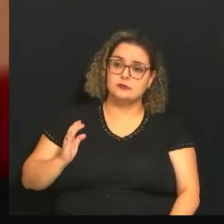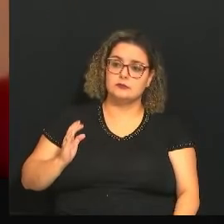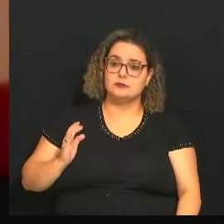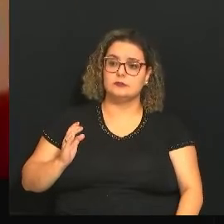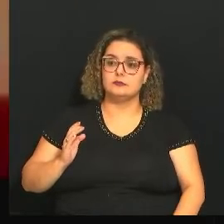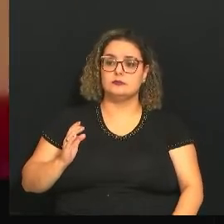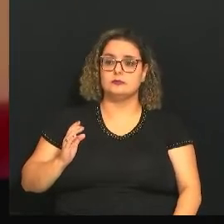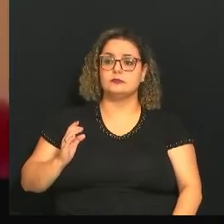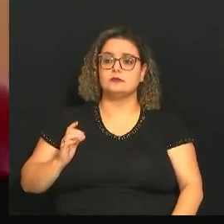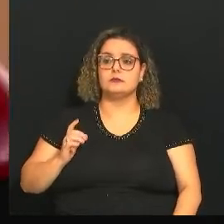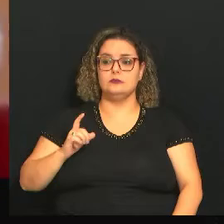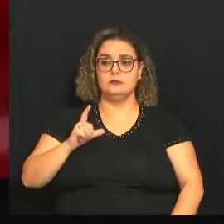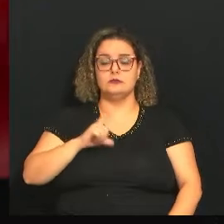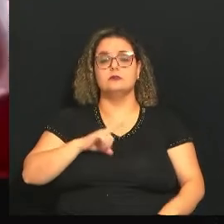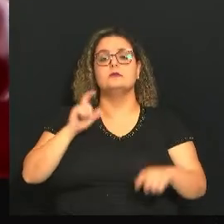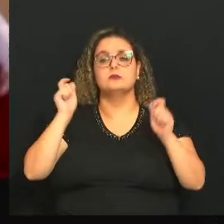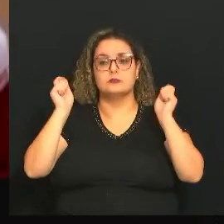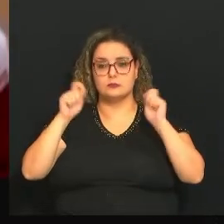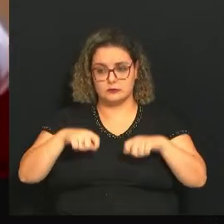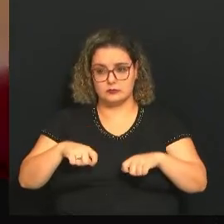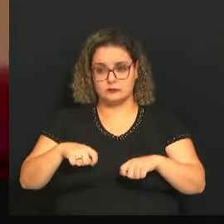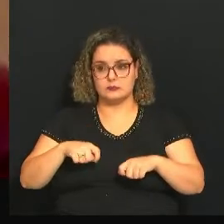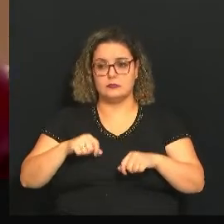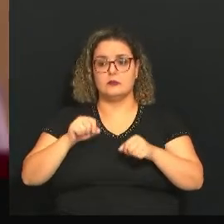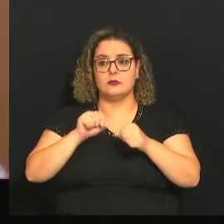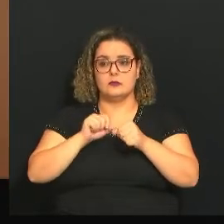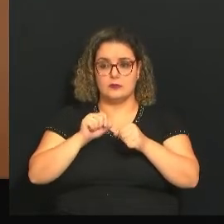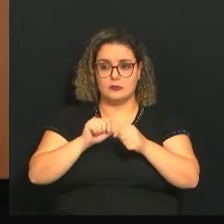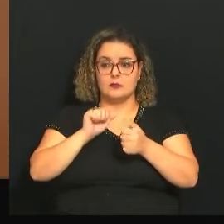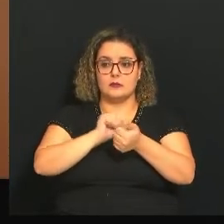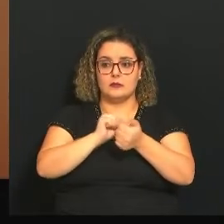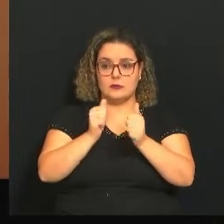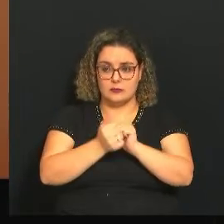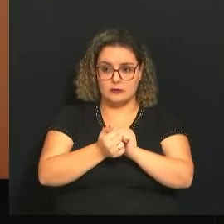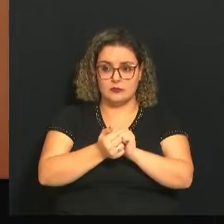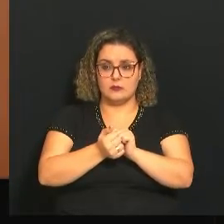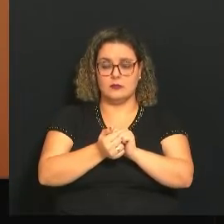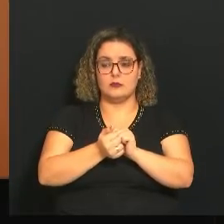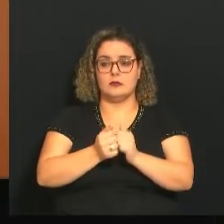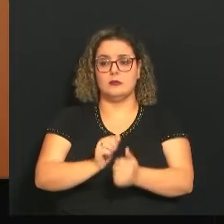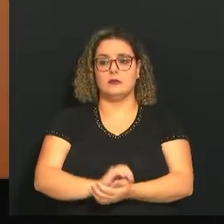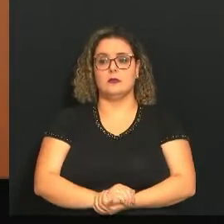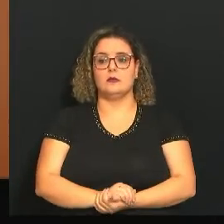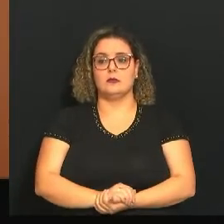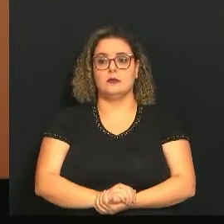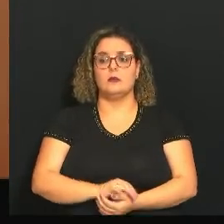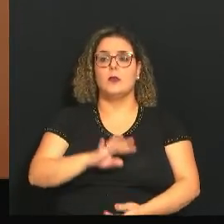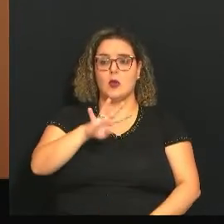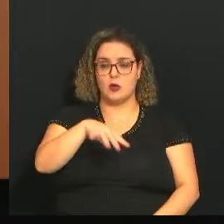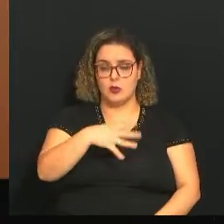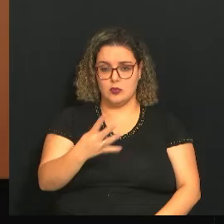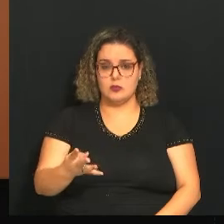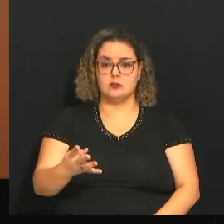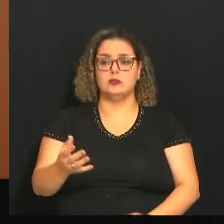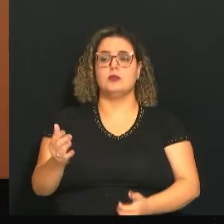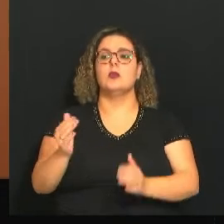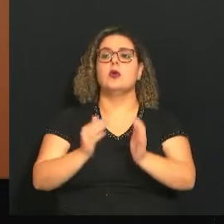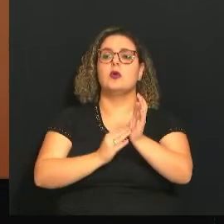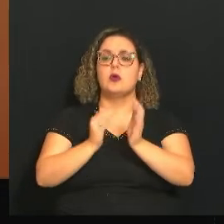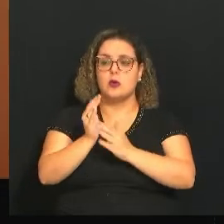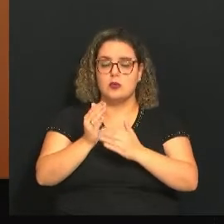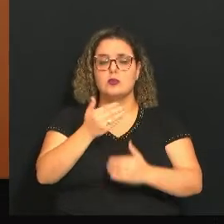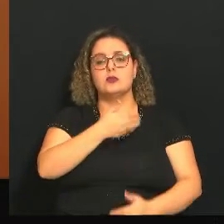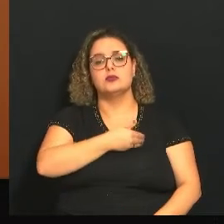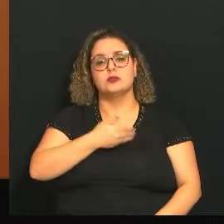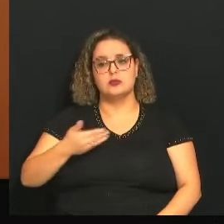tem possibilidade de estar fazendo esse tipo de reajuste, de estar recompondo o quadro dos servidores com servidores